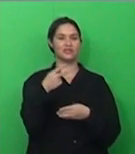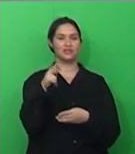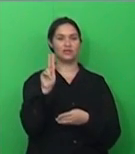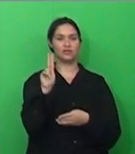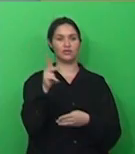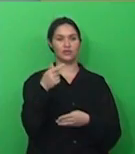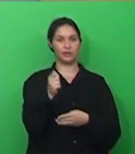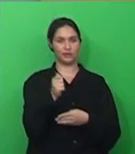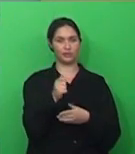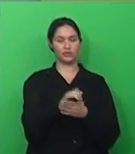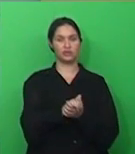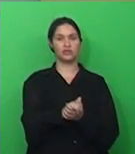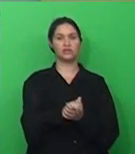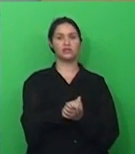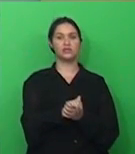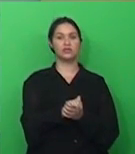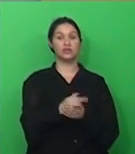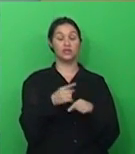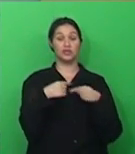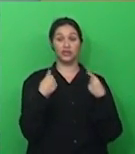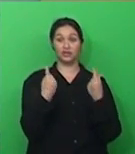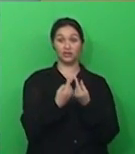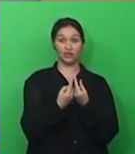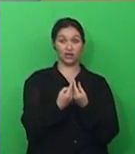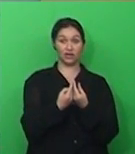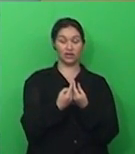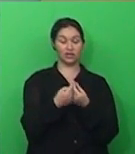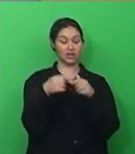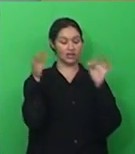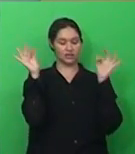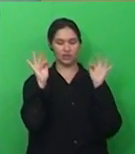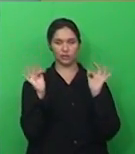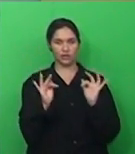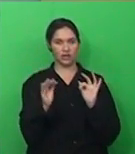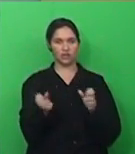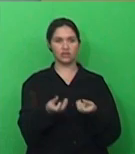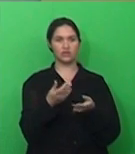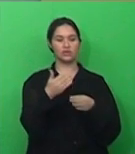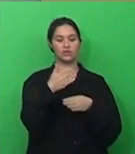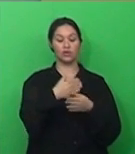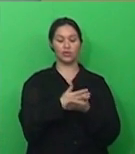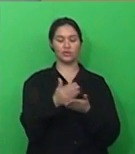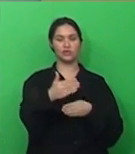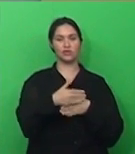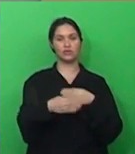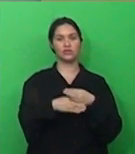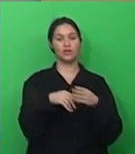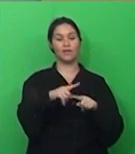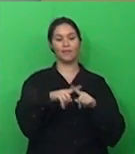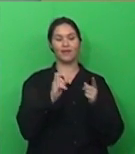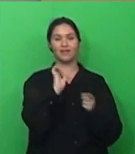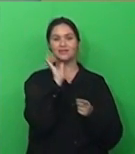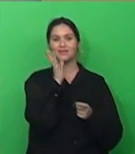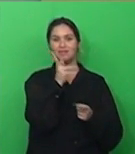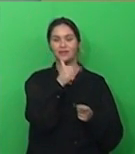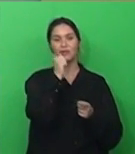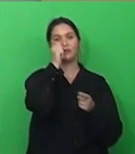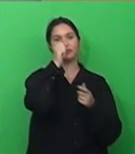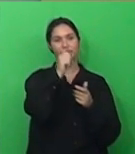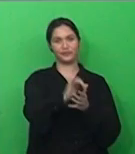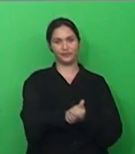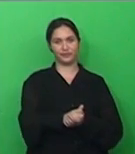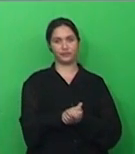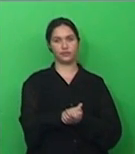hoje, aqui nesta casa, a gente comentava, e você vê quanto tempo já passou. daqui a pouco termina o mandato do Clésio novamente e não